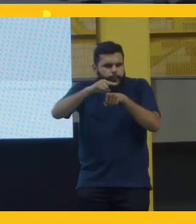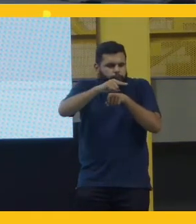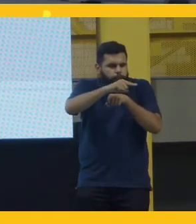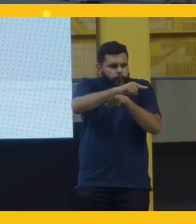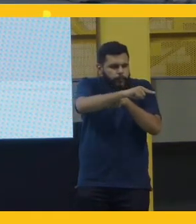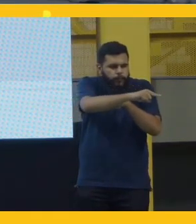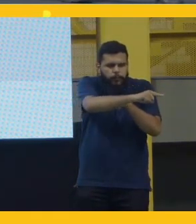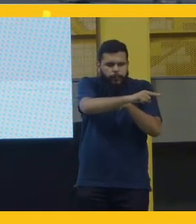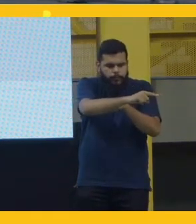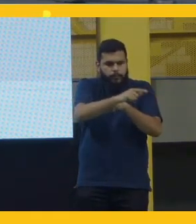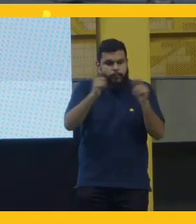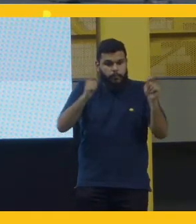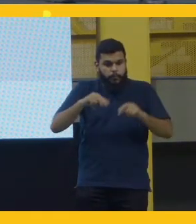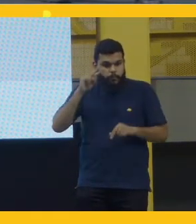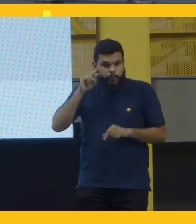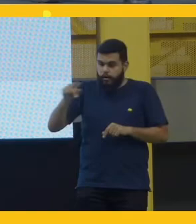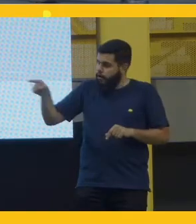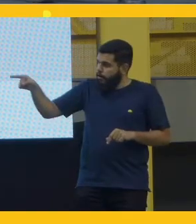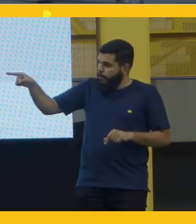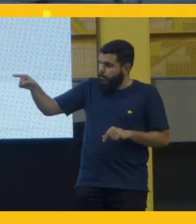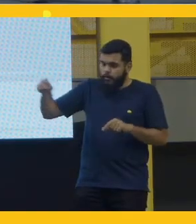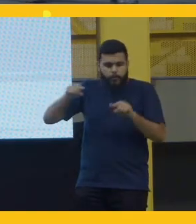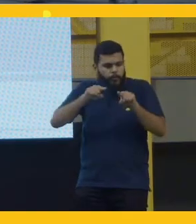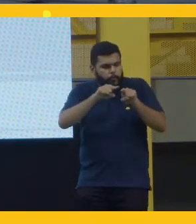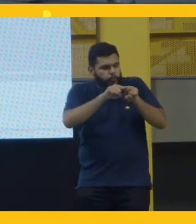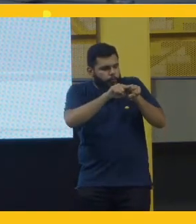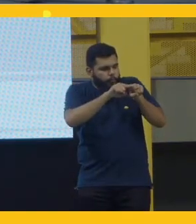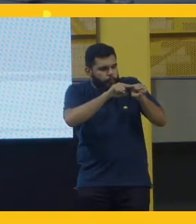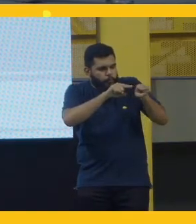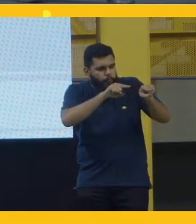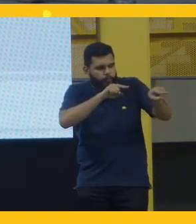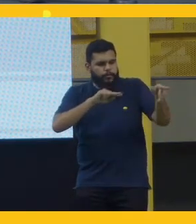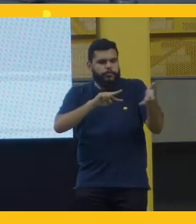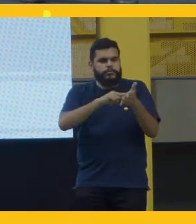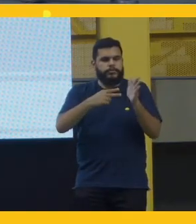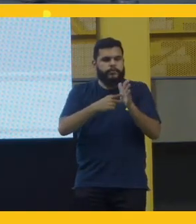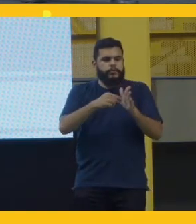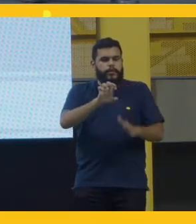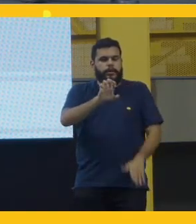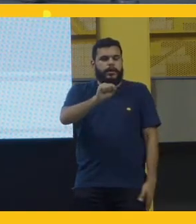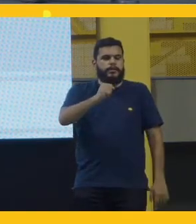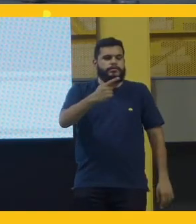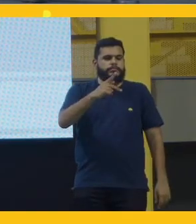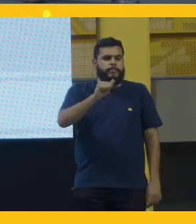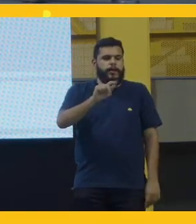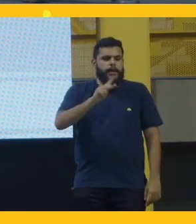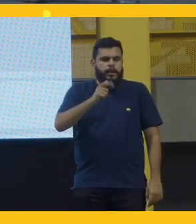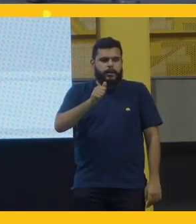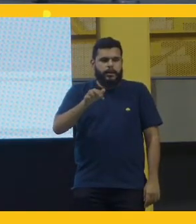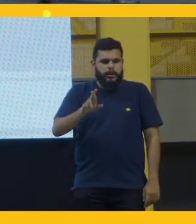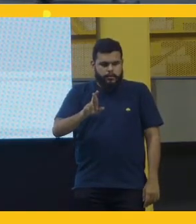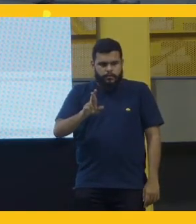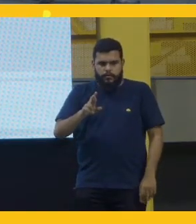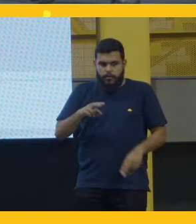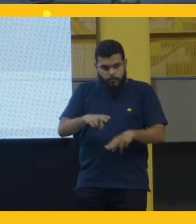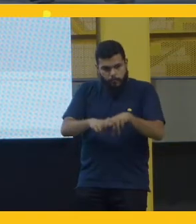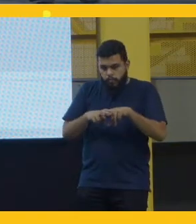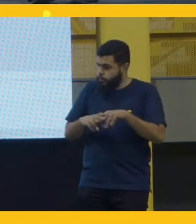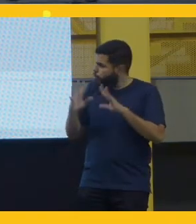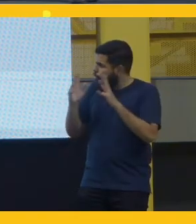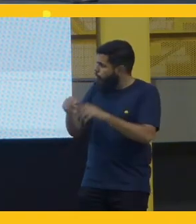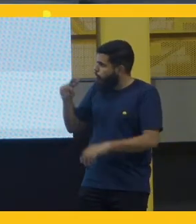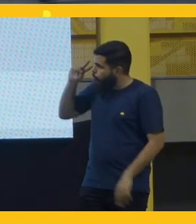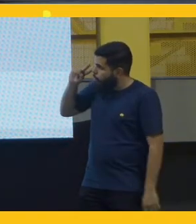direções. Refletir em todas as direções significa espalhar. Por isso que todo mundo